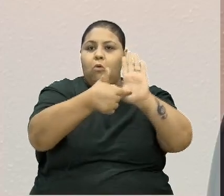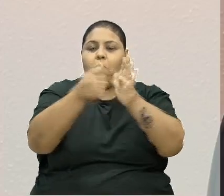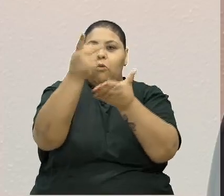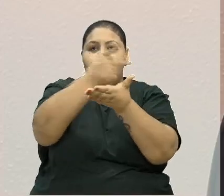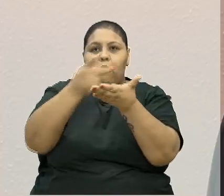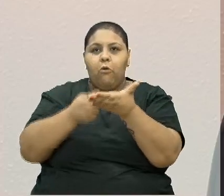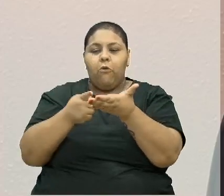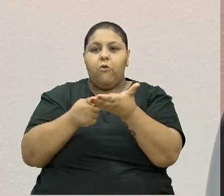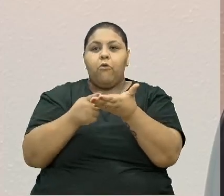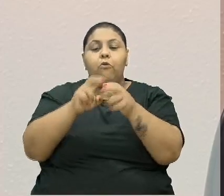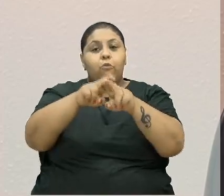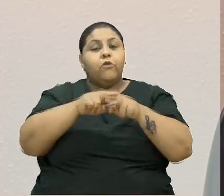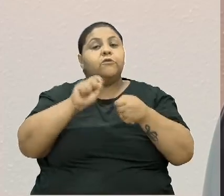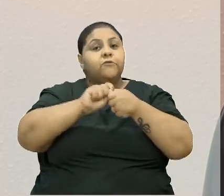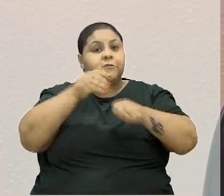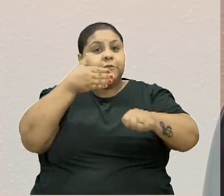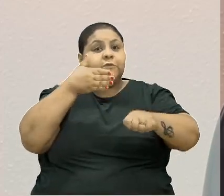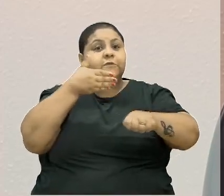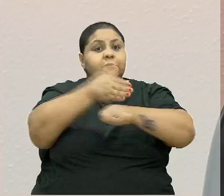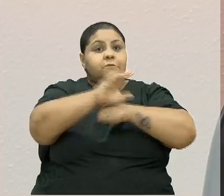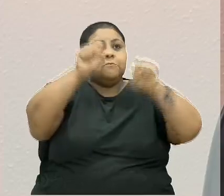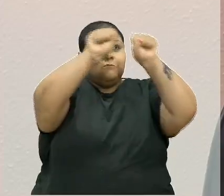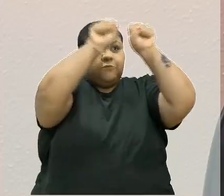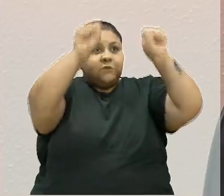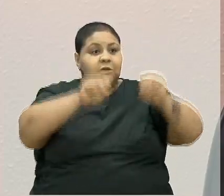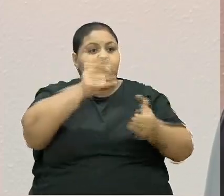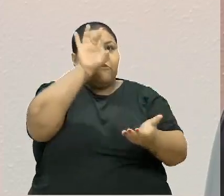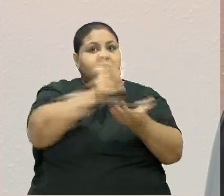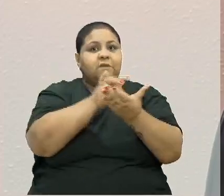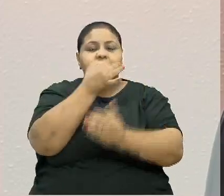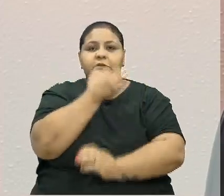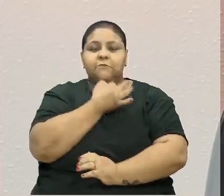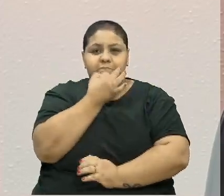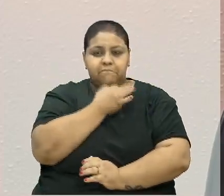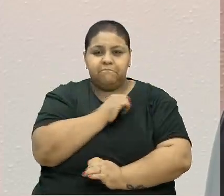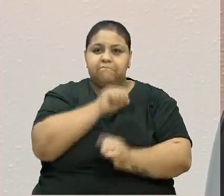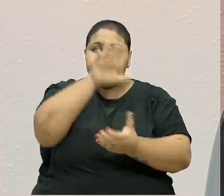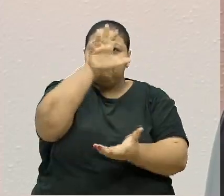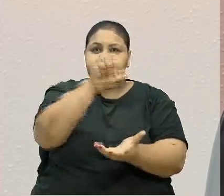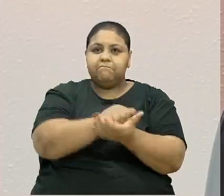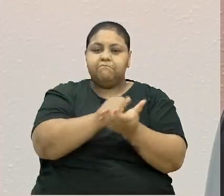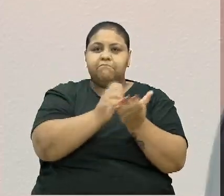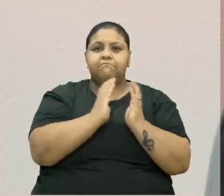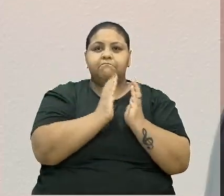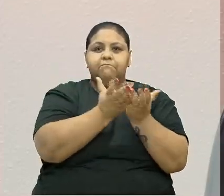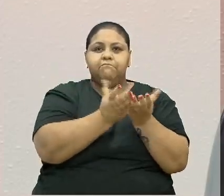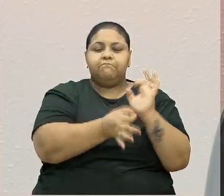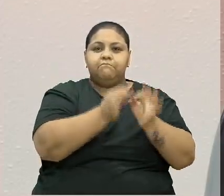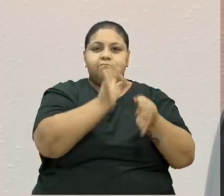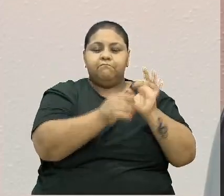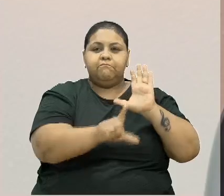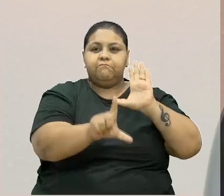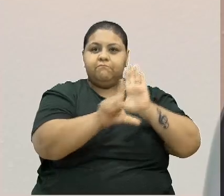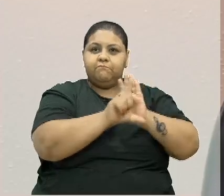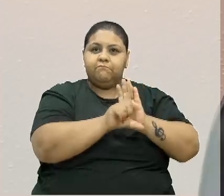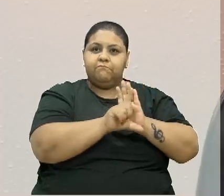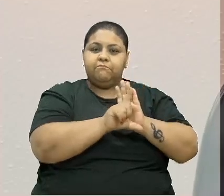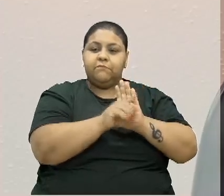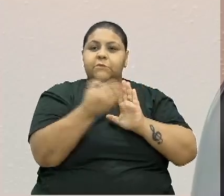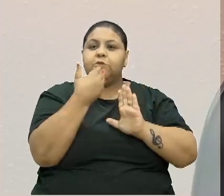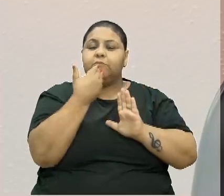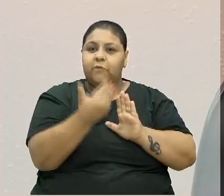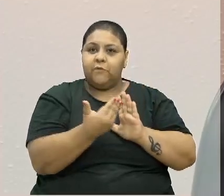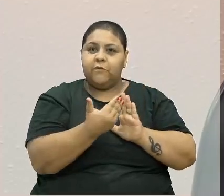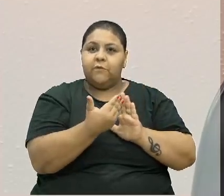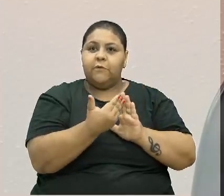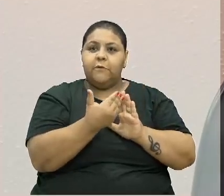secretarias, portanto, integra o sistema viário oficial do município. Baixada a Comissão de Constituição, Justiça e Legislação, a mesma